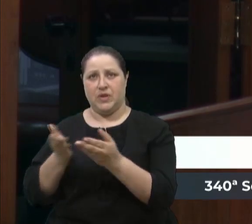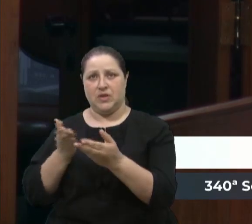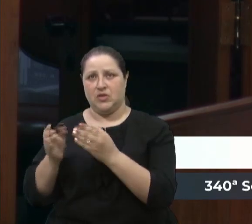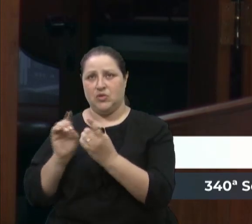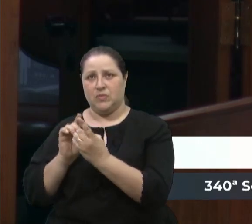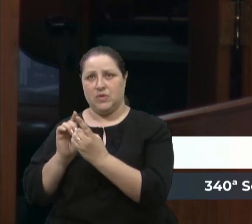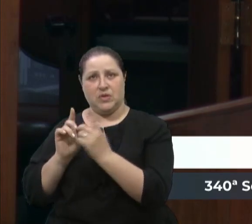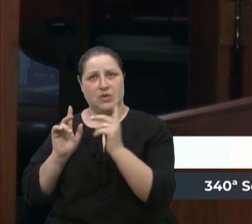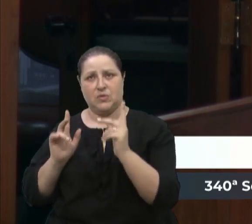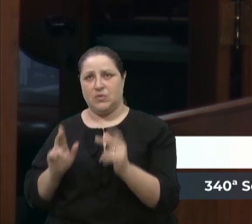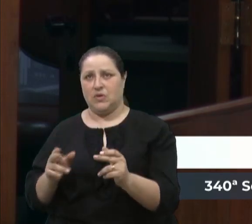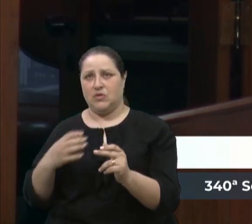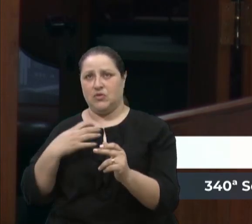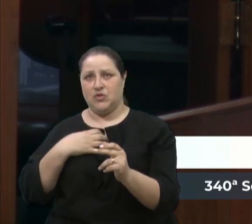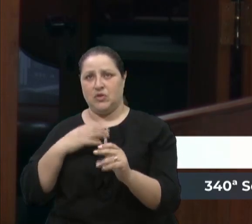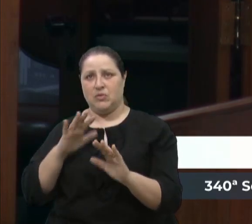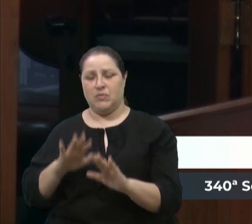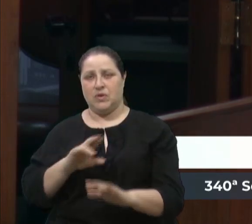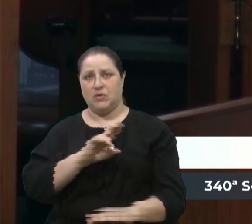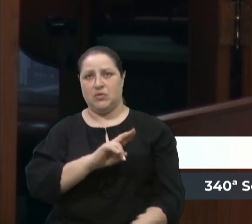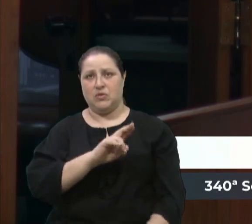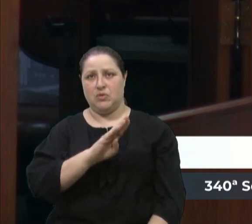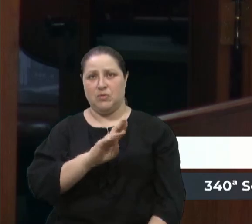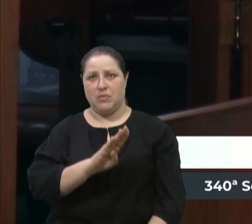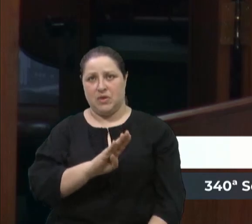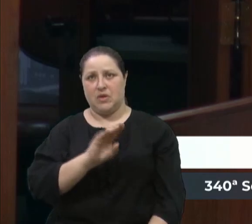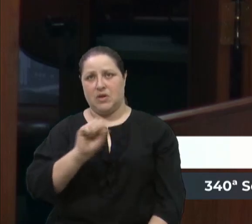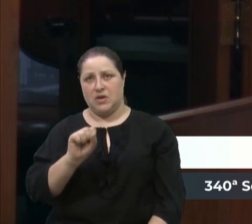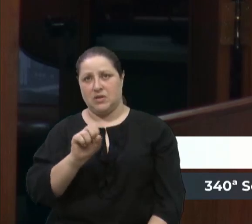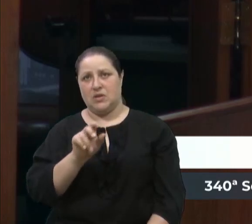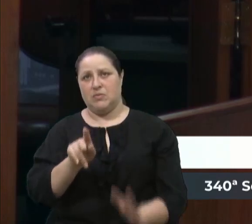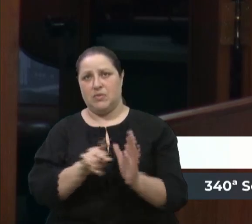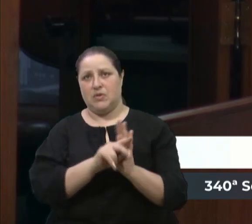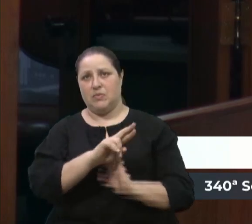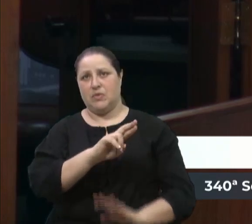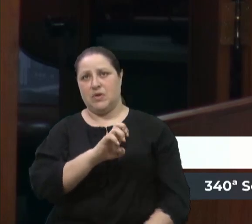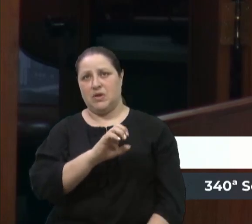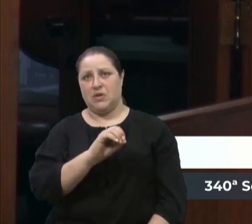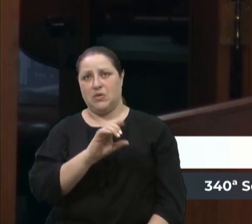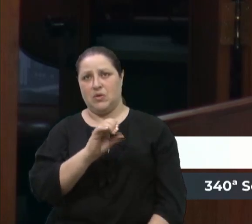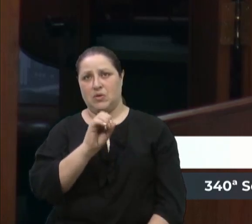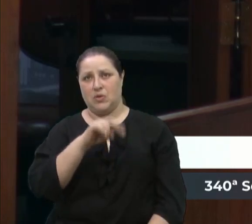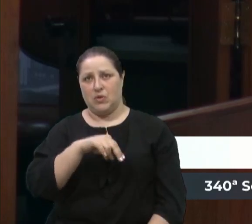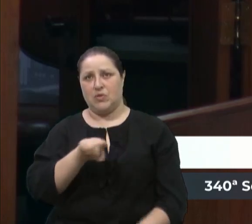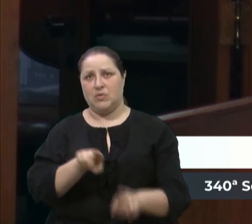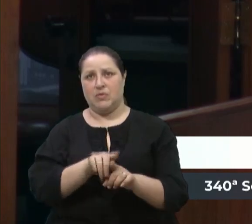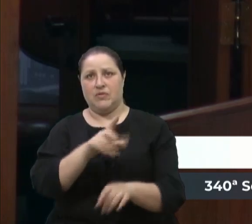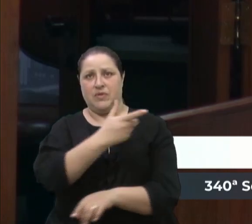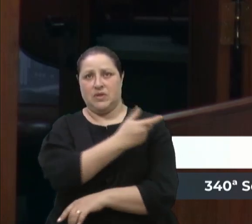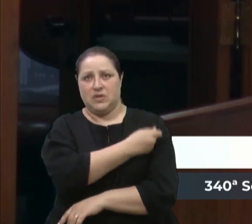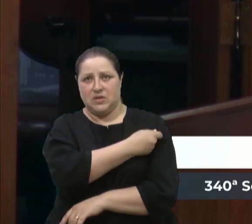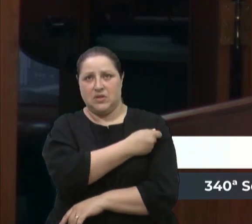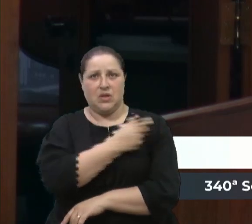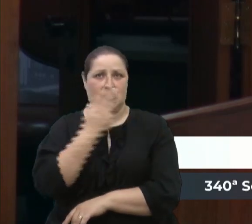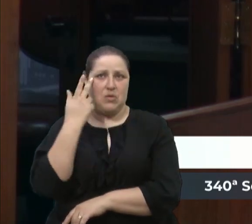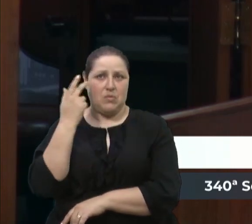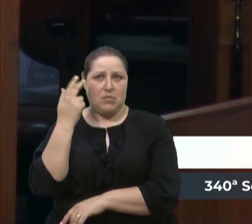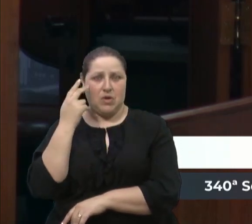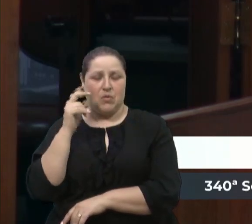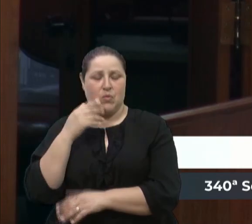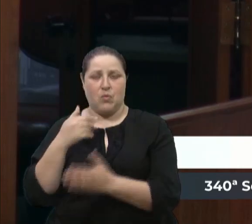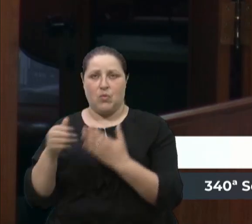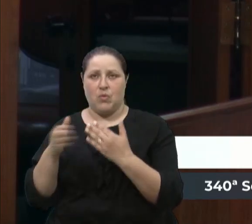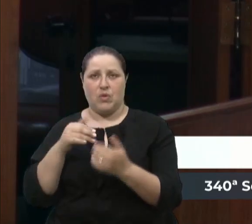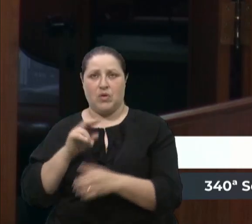forma, mas a UBS será a Reolon. E as vacinas de rotina poderão ser realizadas em qualquer